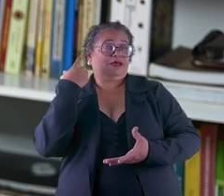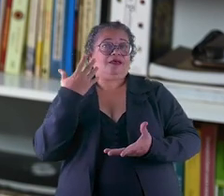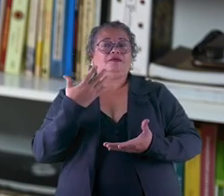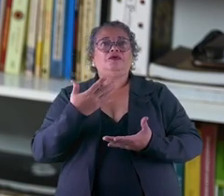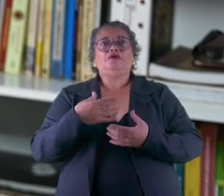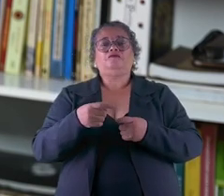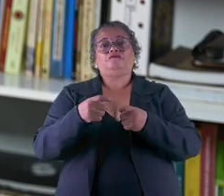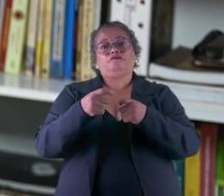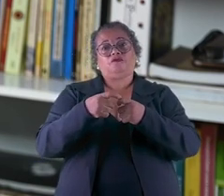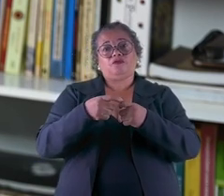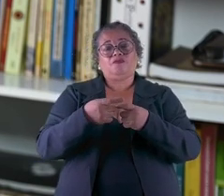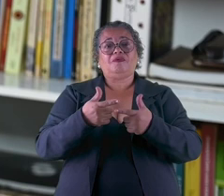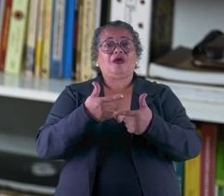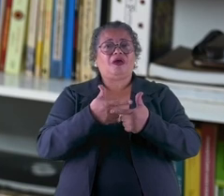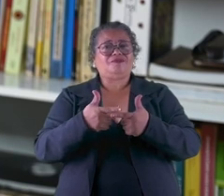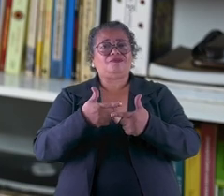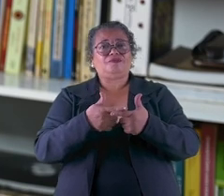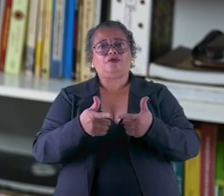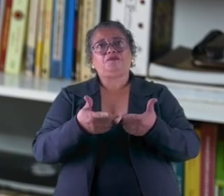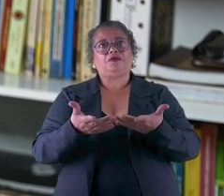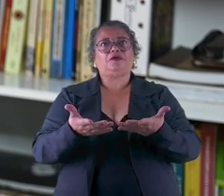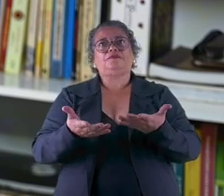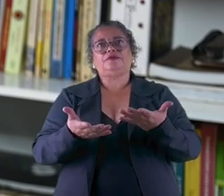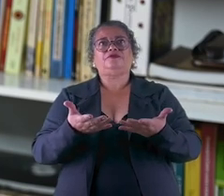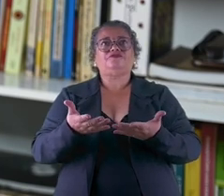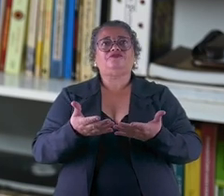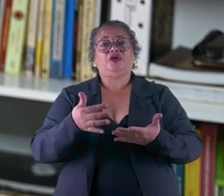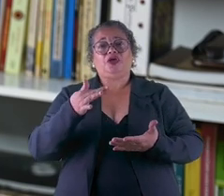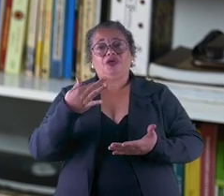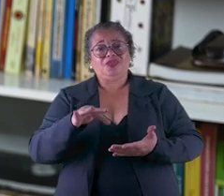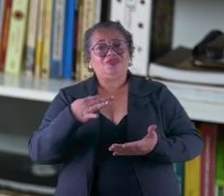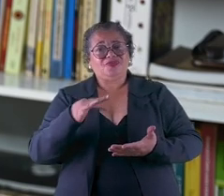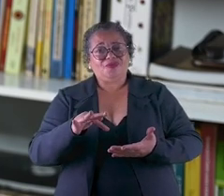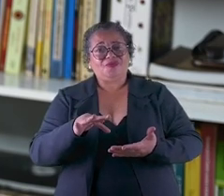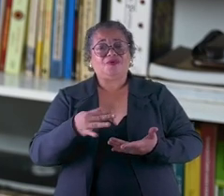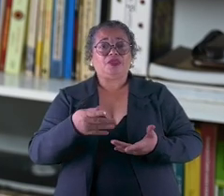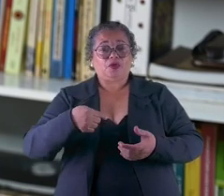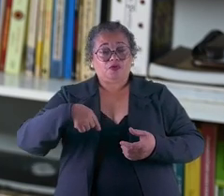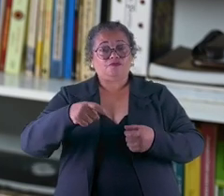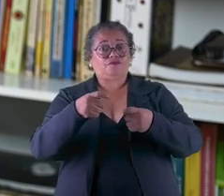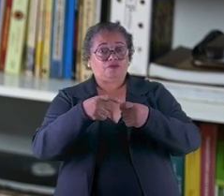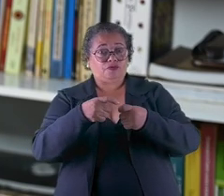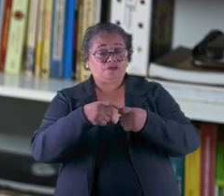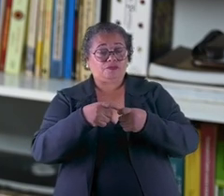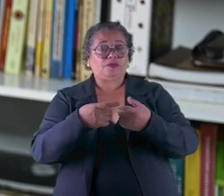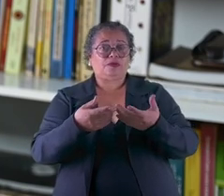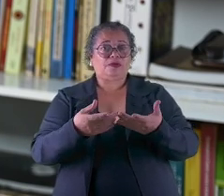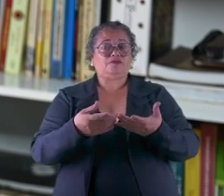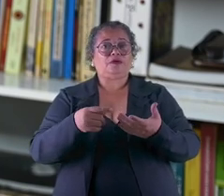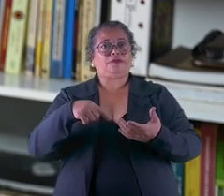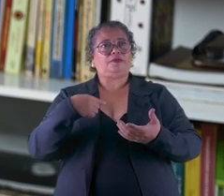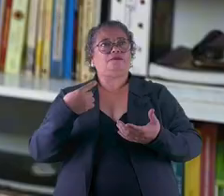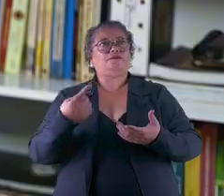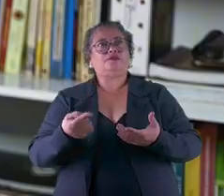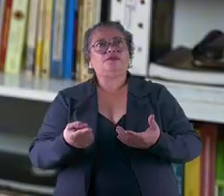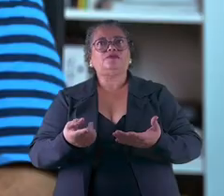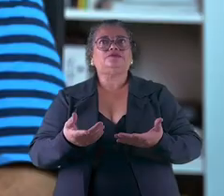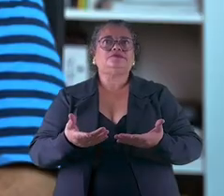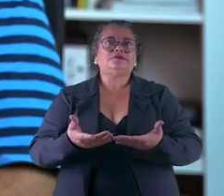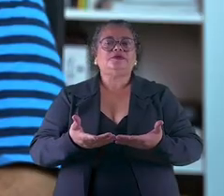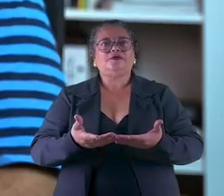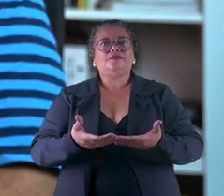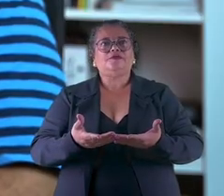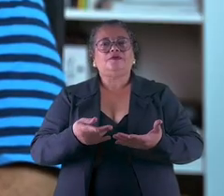eu passei por uma situação de dor, essas coisas, eu fui procurar um médico.